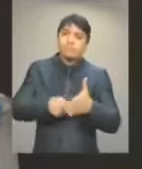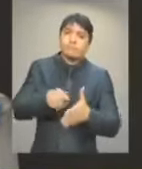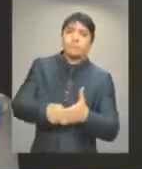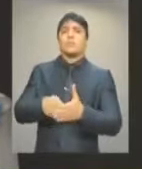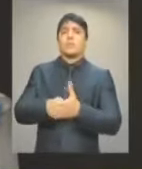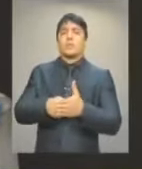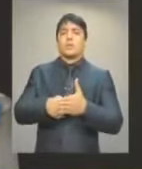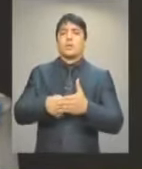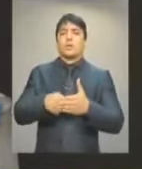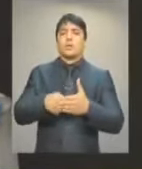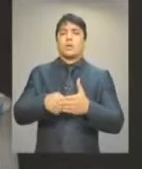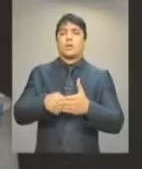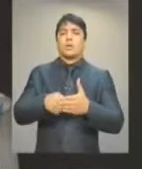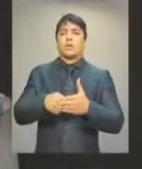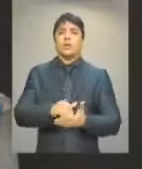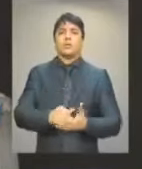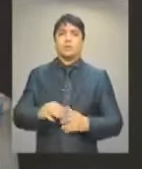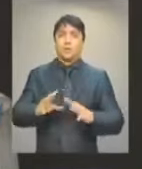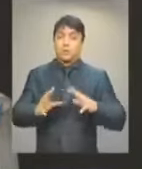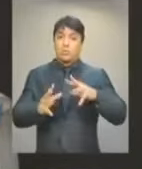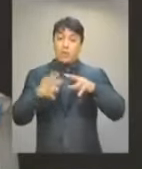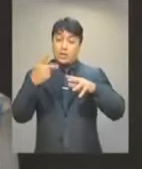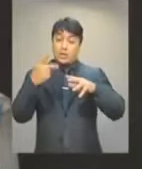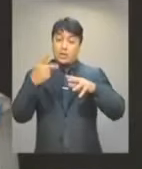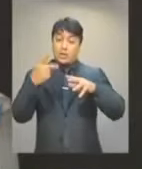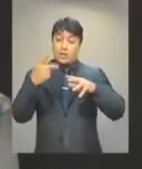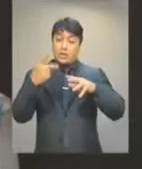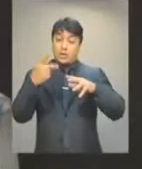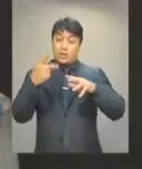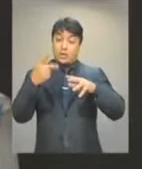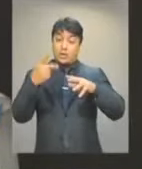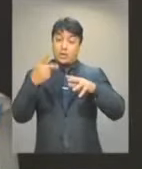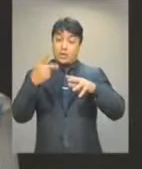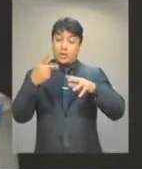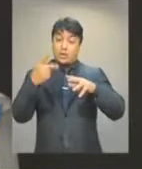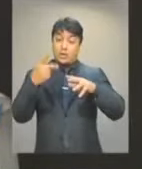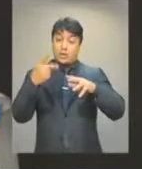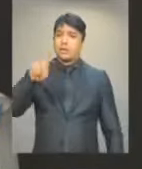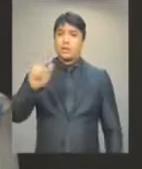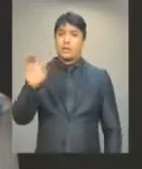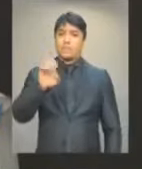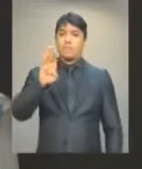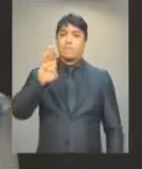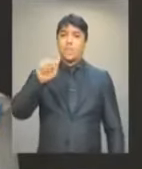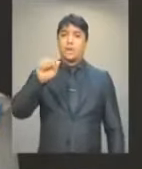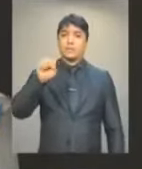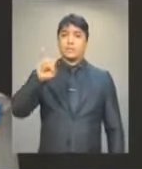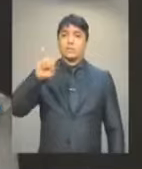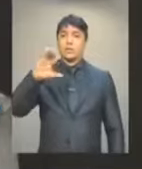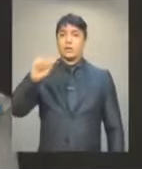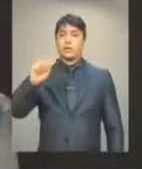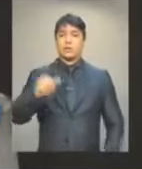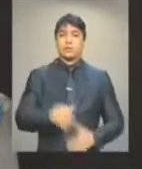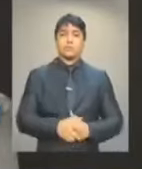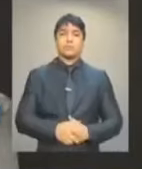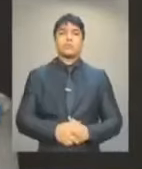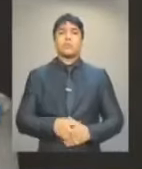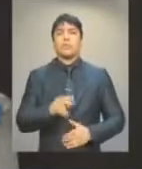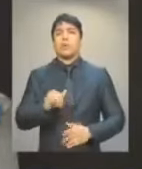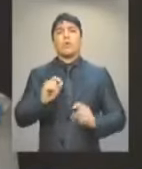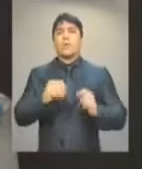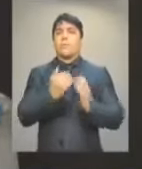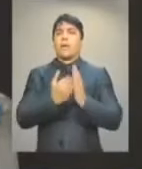básica universal. O Brasil, veja, o mundo inteiro está discutindo renda agora. Nós precisamos de uma renda básica universal, que vá para